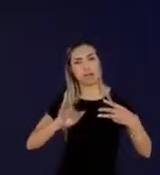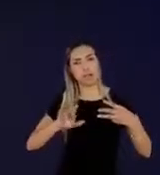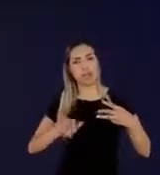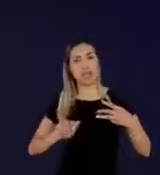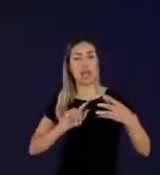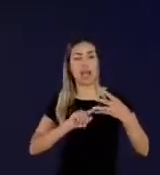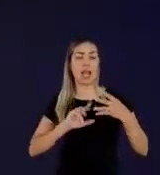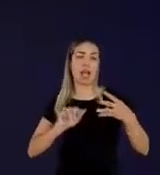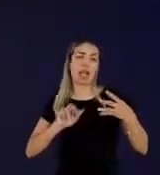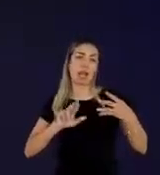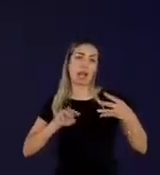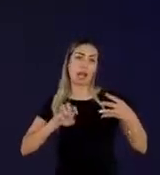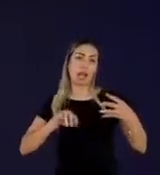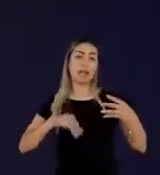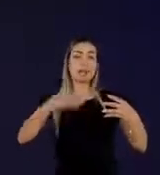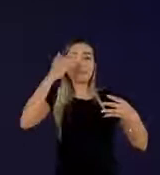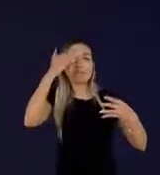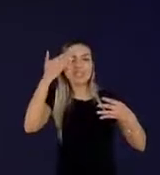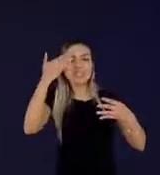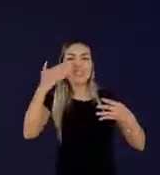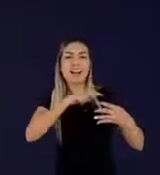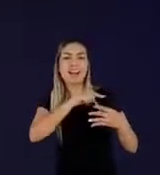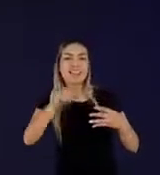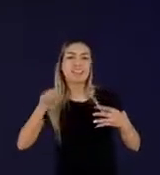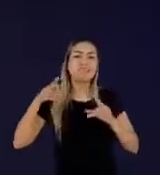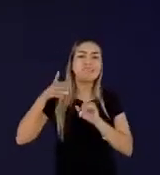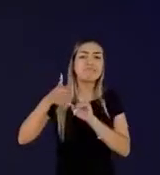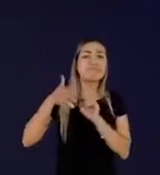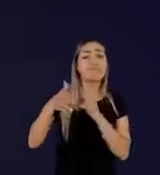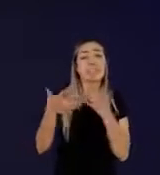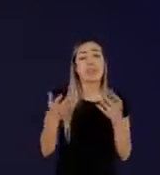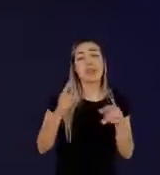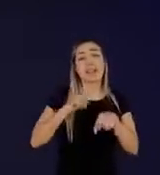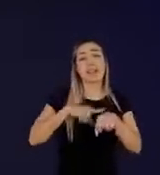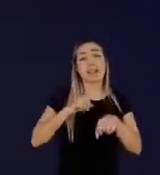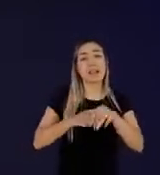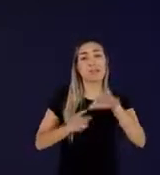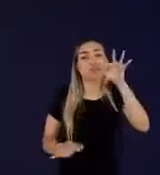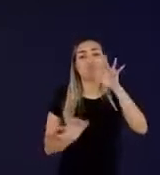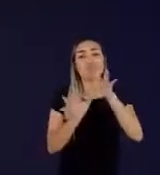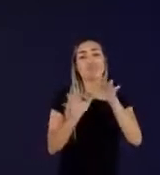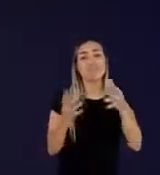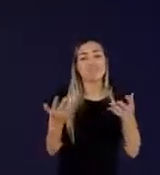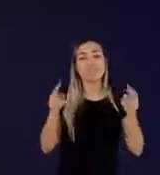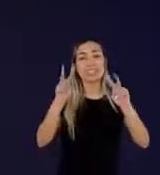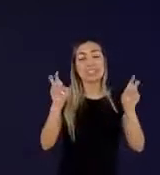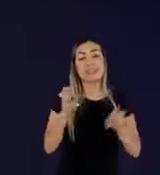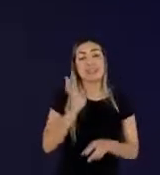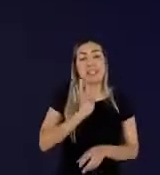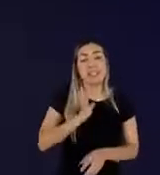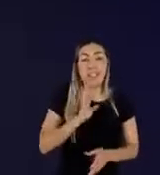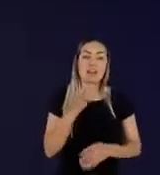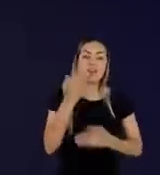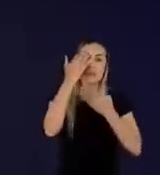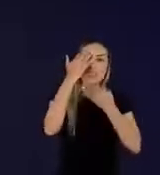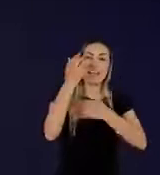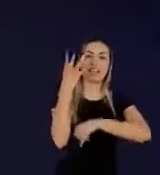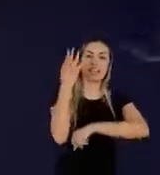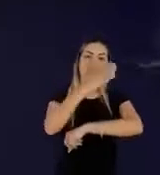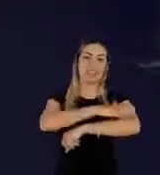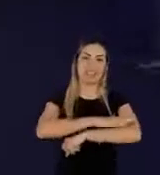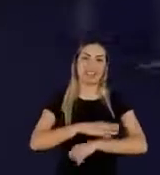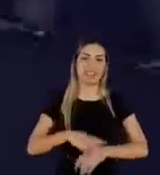participação. O tempo é curto para um assunto tão divertido quanto esse. Muito obrigada e boa tarde a todos.